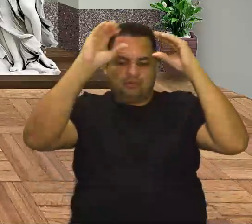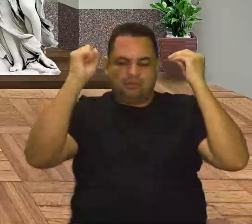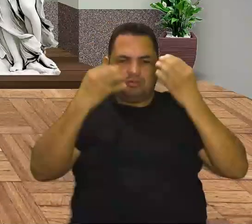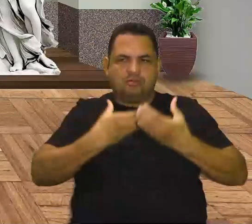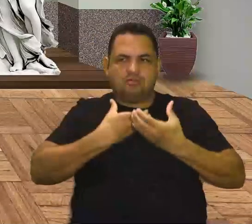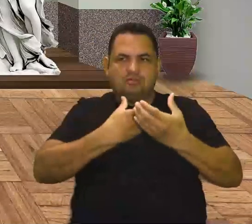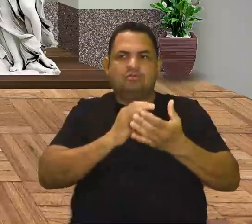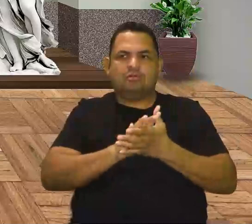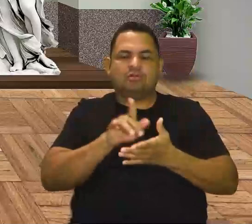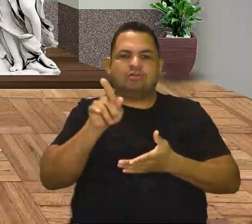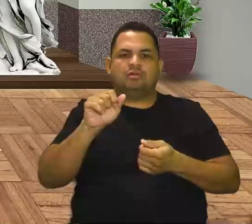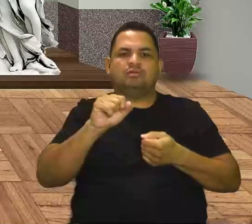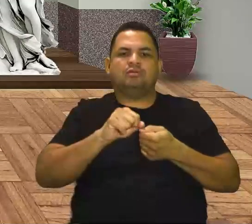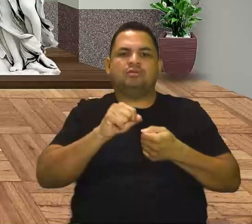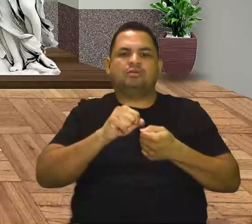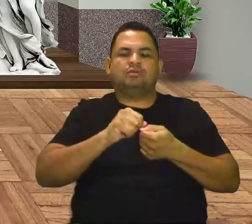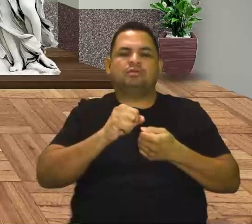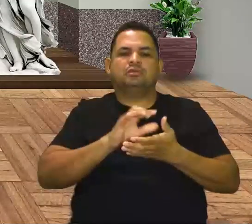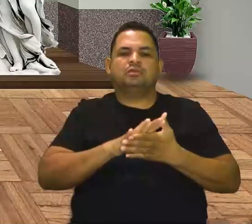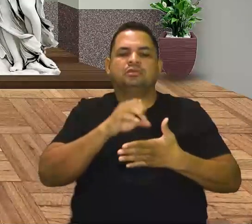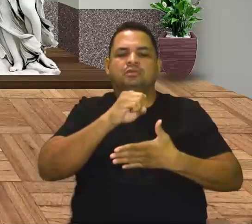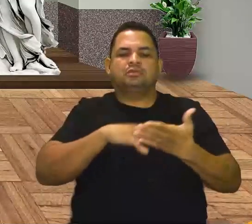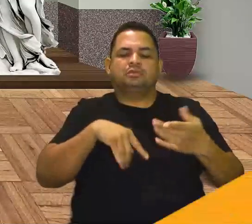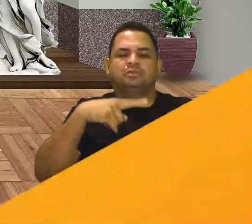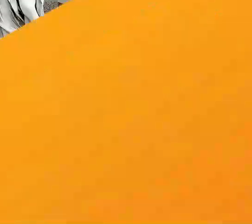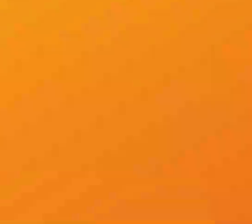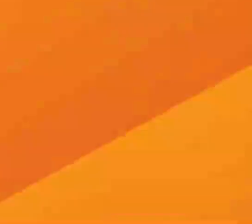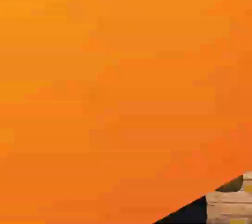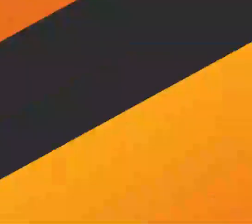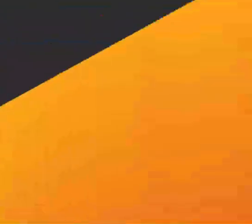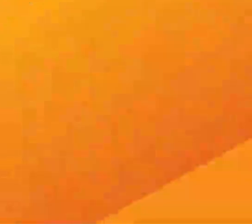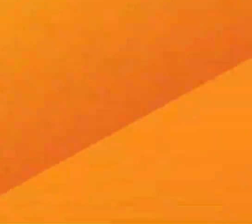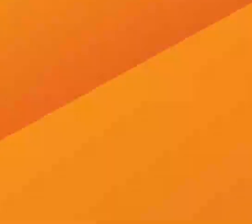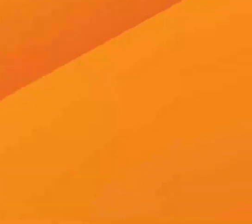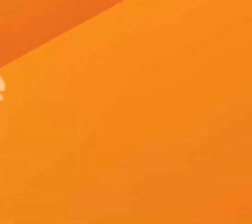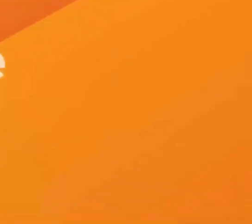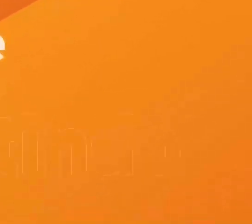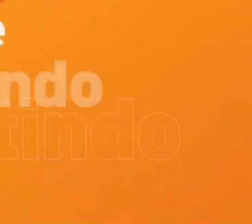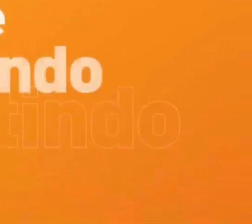fique com a atividade que a gente já volta para a correção.